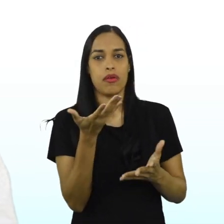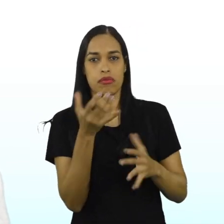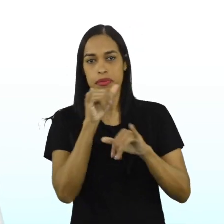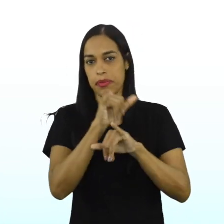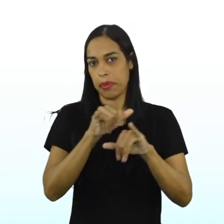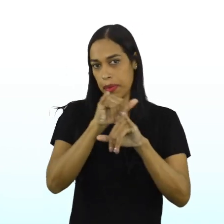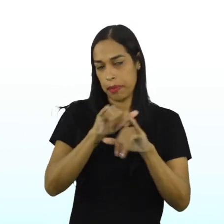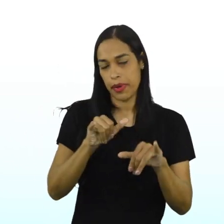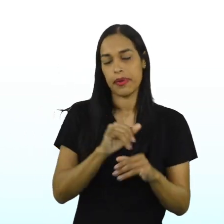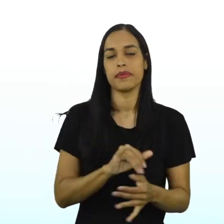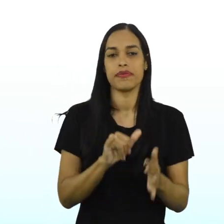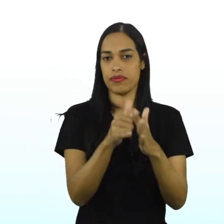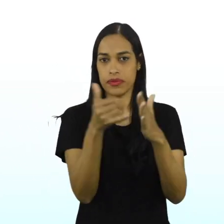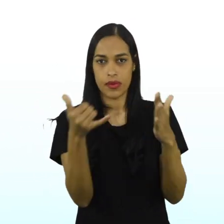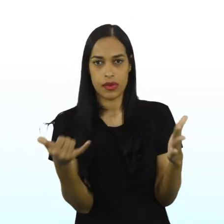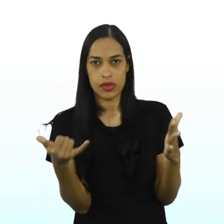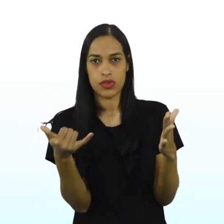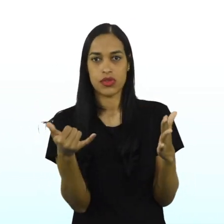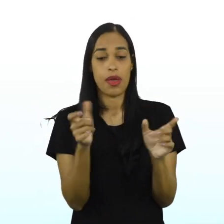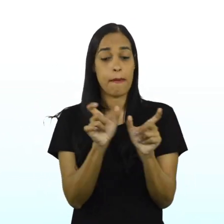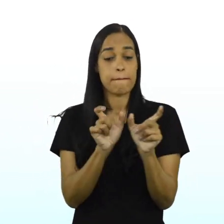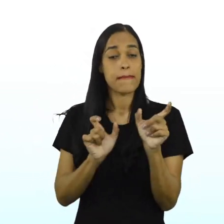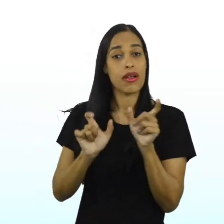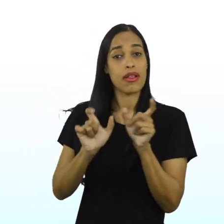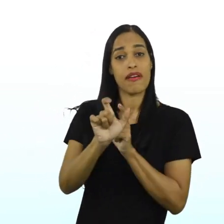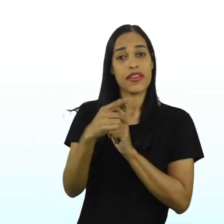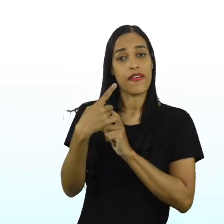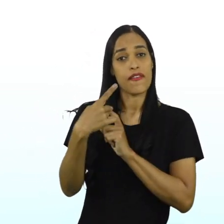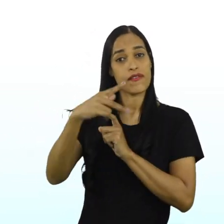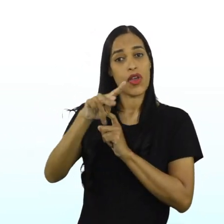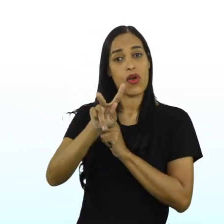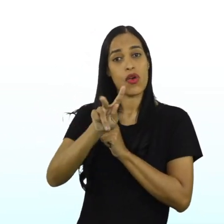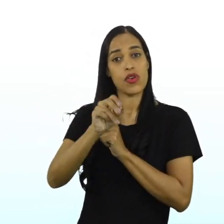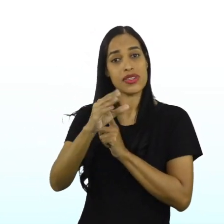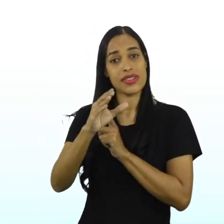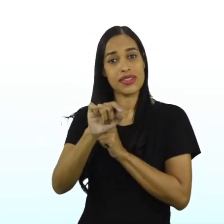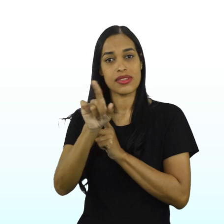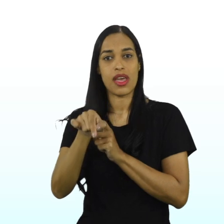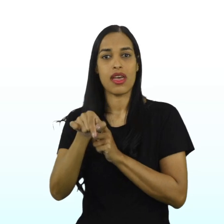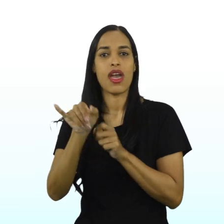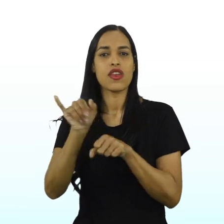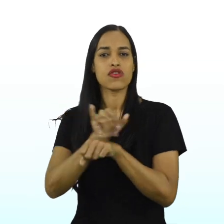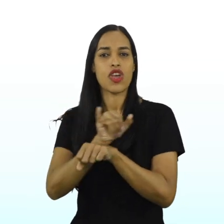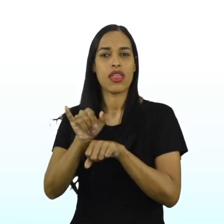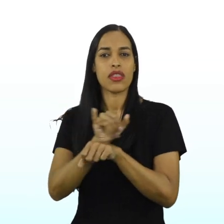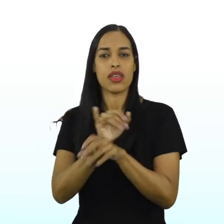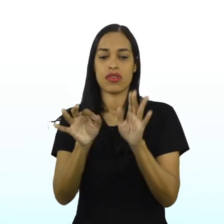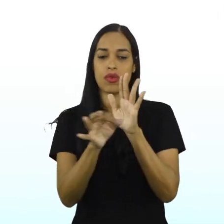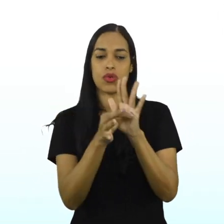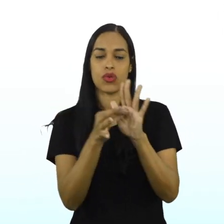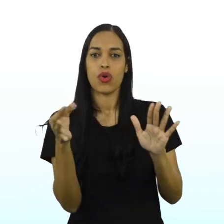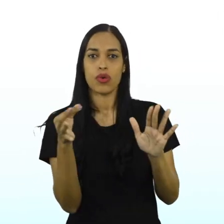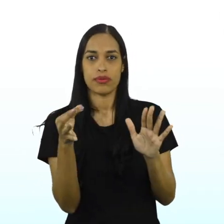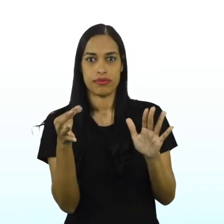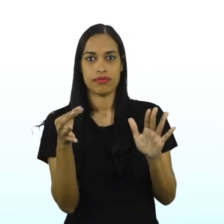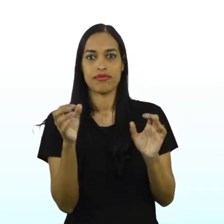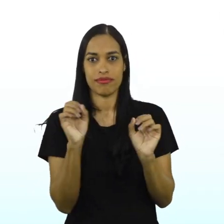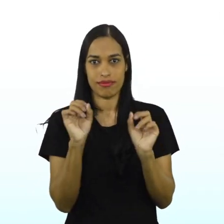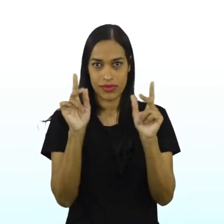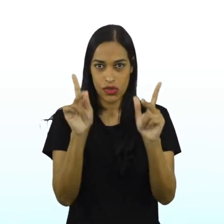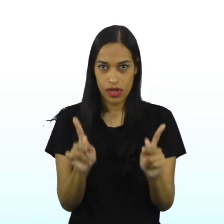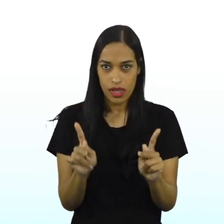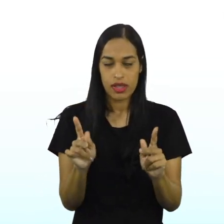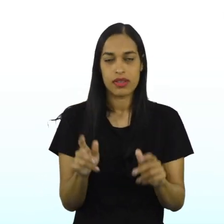de outro gênero, se aparecer a palavra você, é estratégia do autor. Ele quer ganhar adesão do leitor.